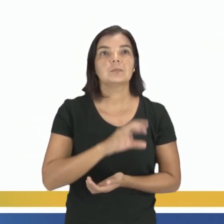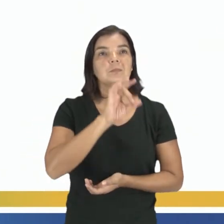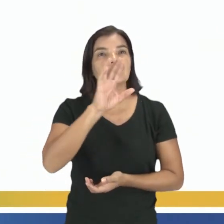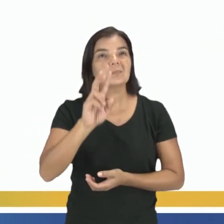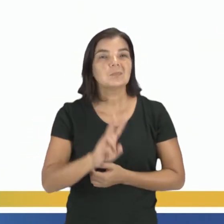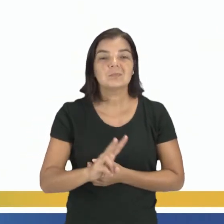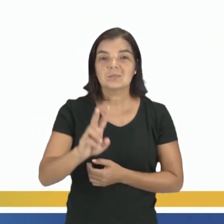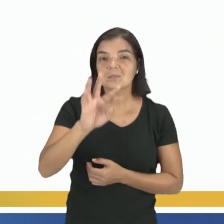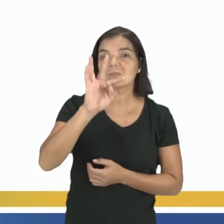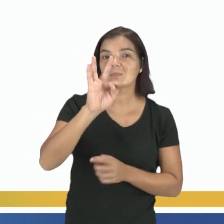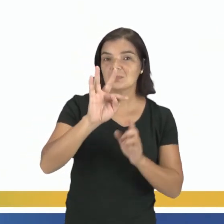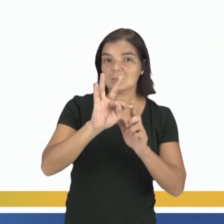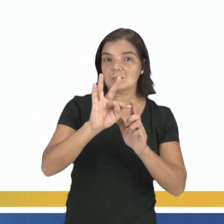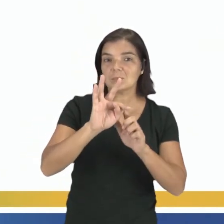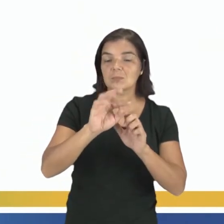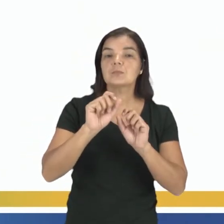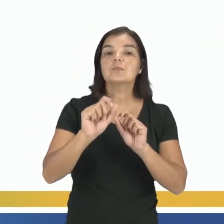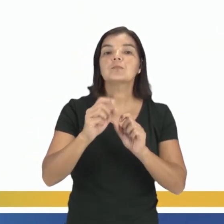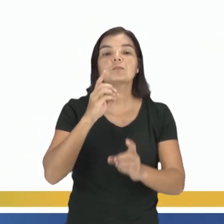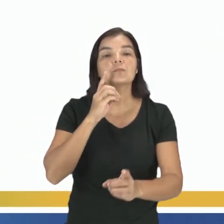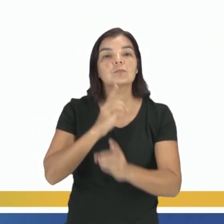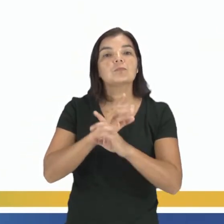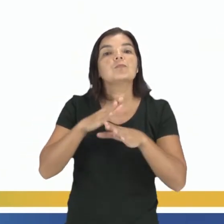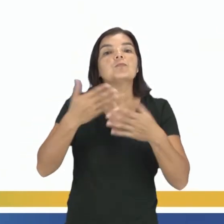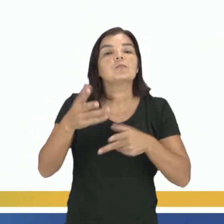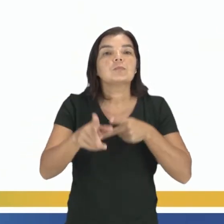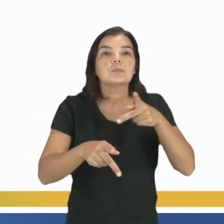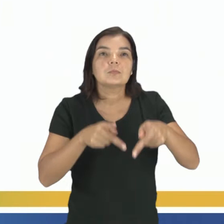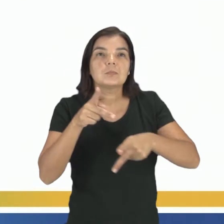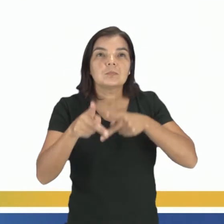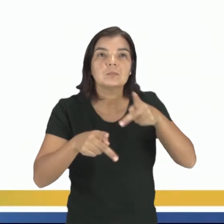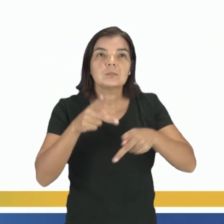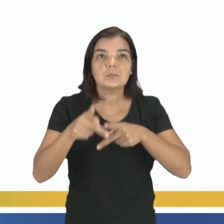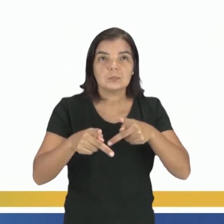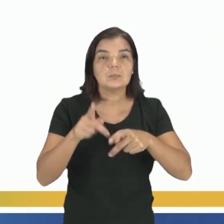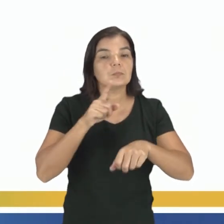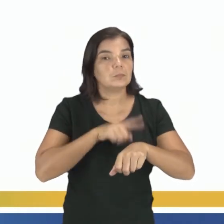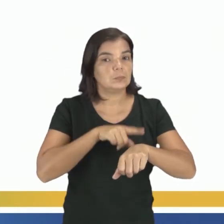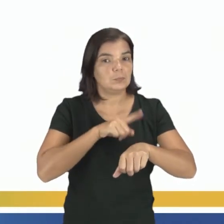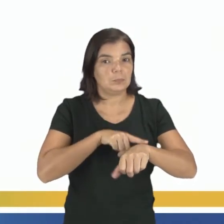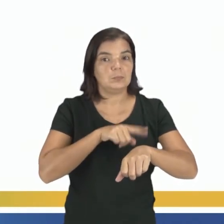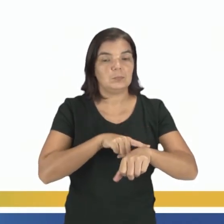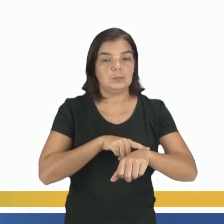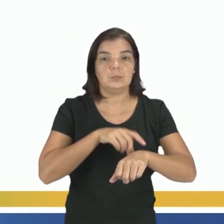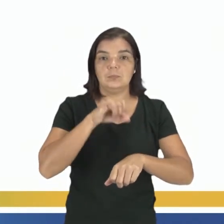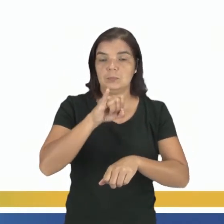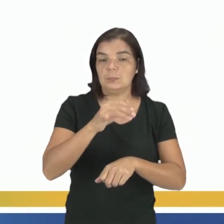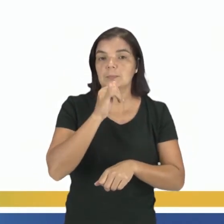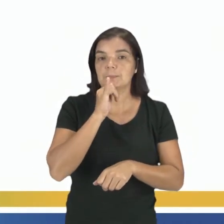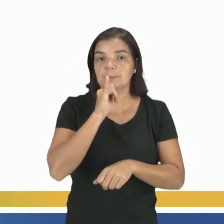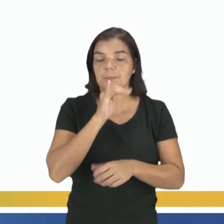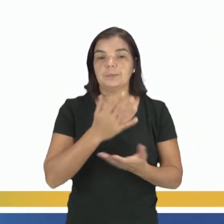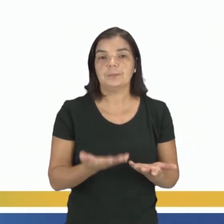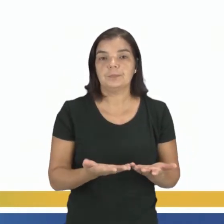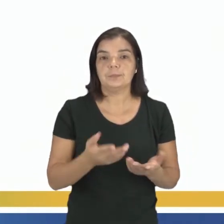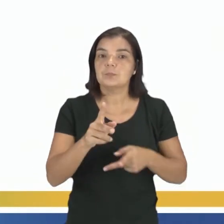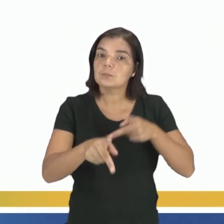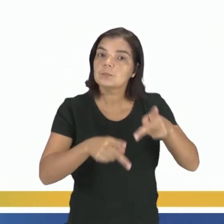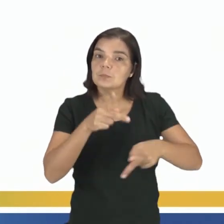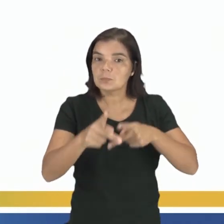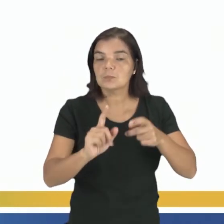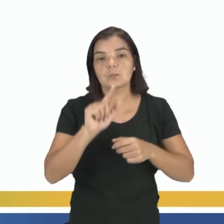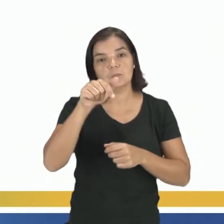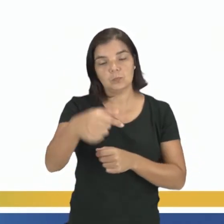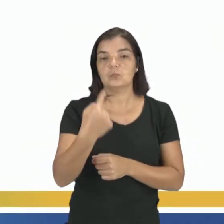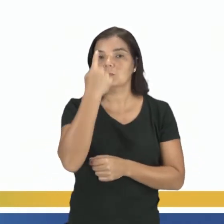valor colocado para T nos leva a descobrir qual a população naquela determinada hora. Ou seja, se eu colocar ali, se eu quiser saber a população